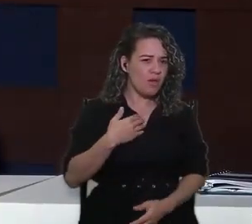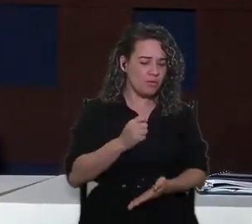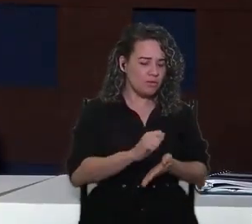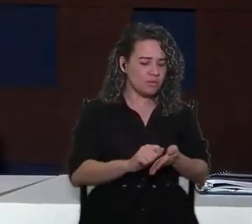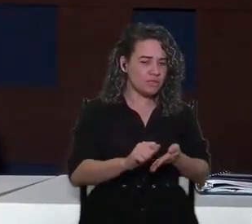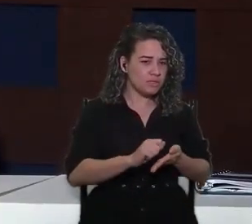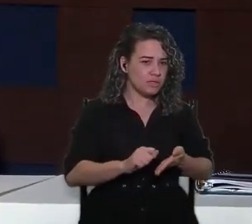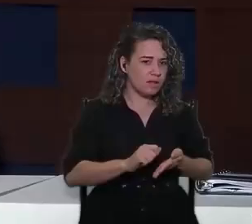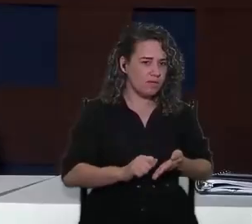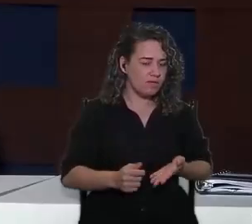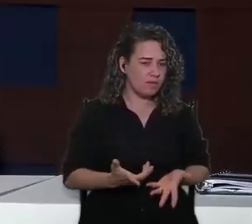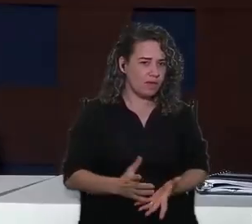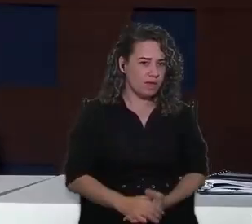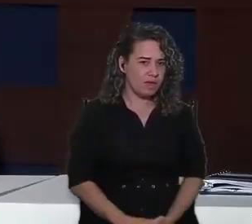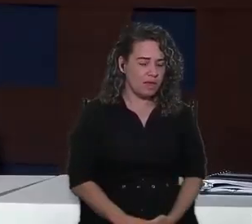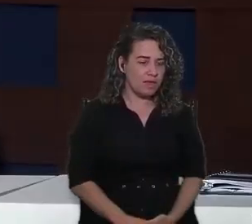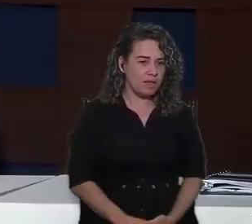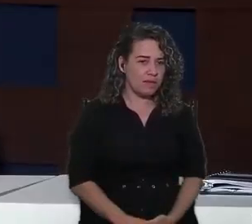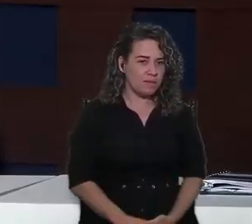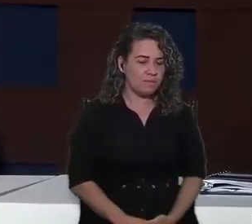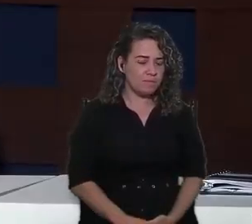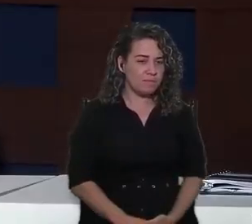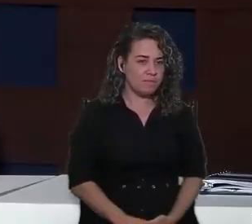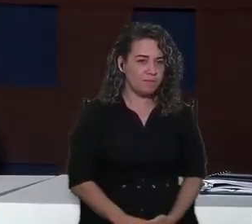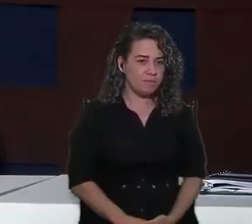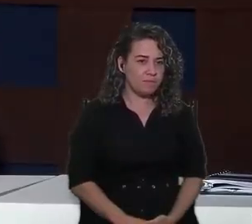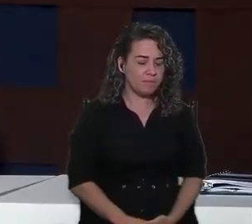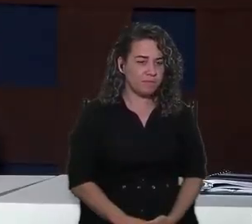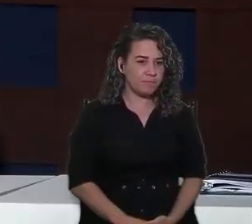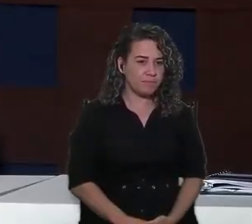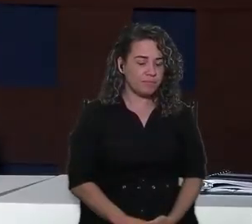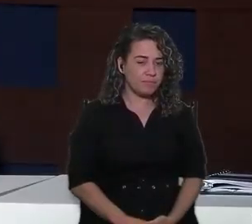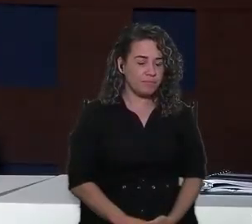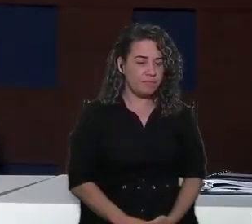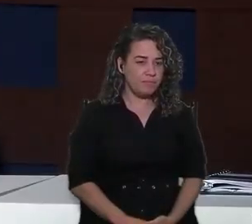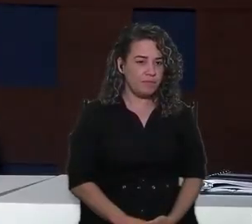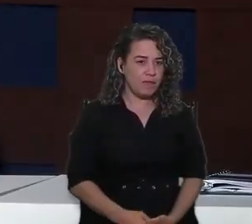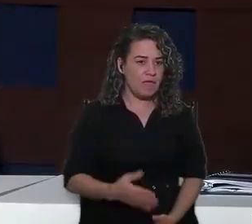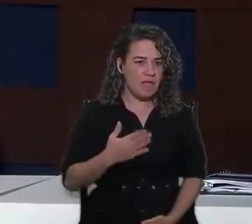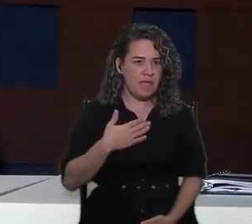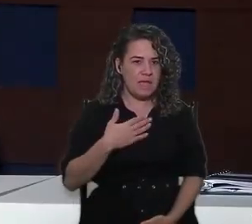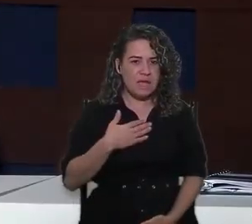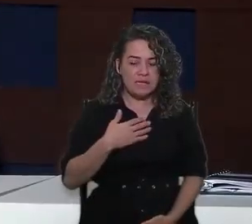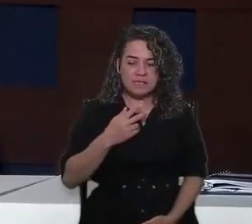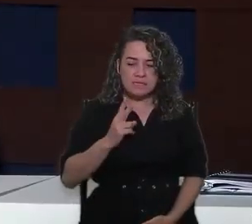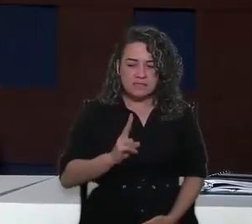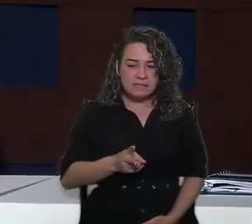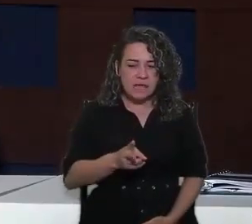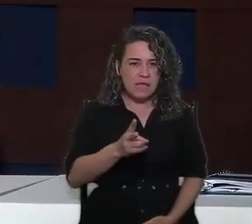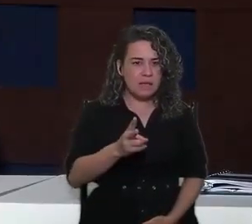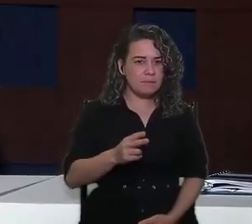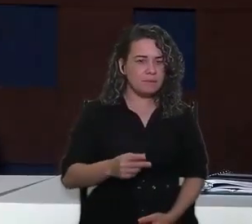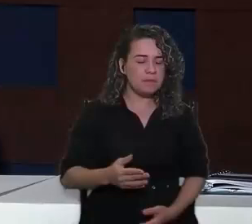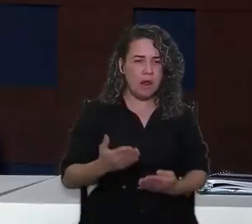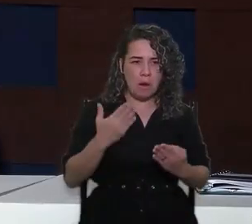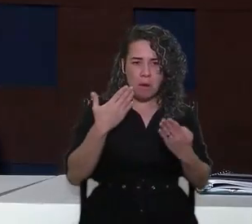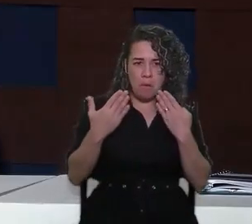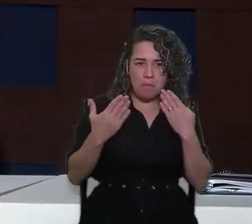escrever, até por essa genética. Eu vou ser muito comparado, eu vou ser muito